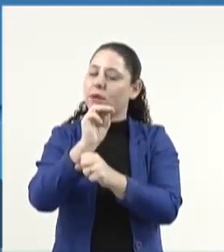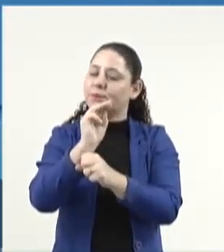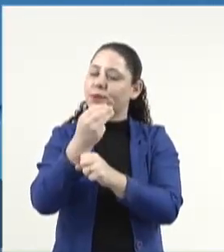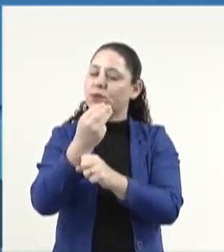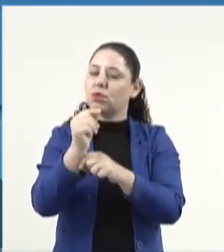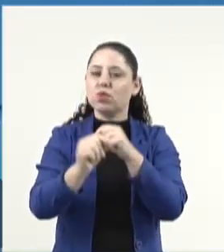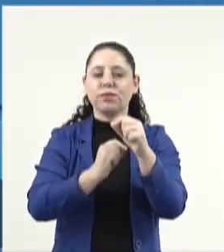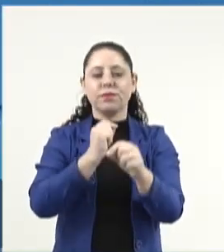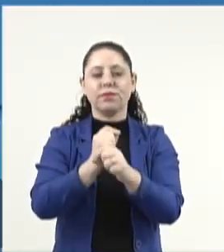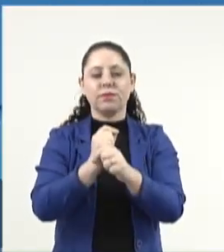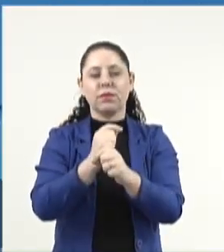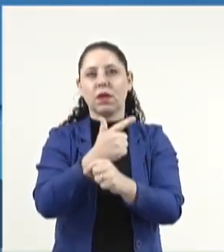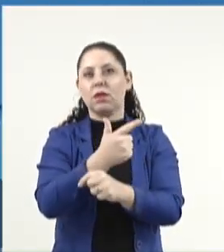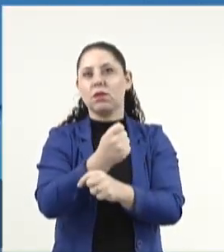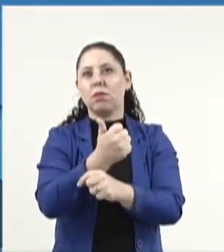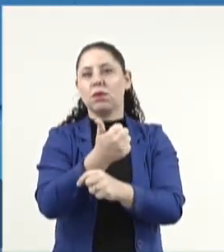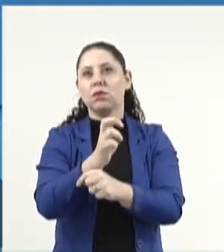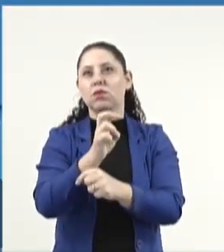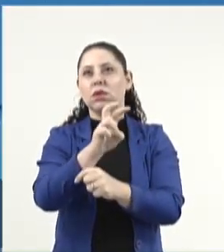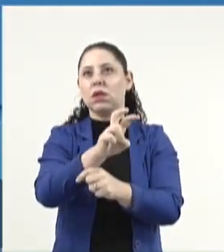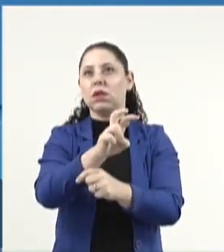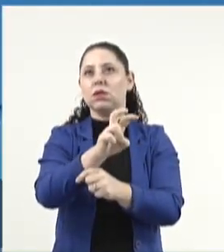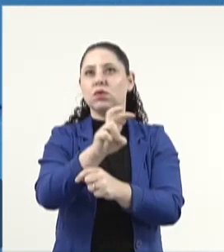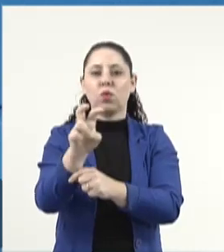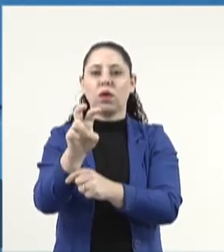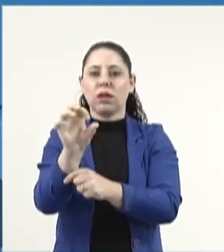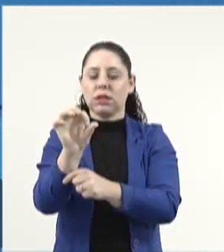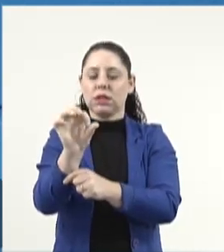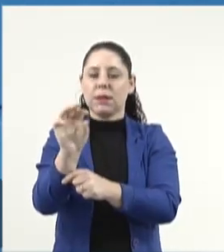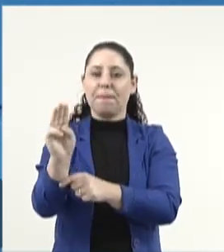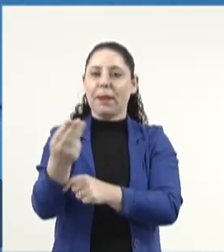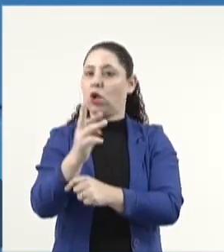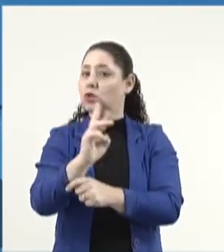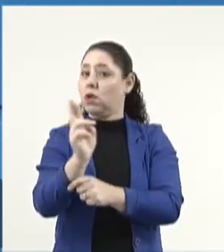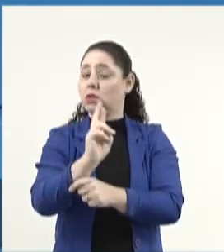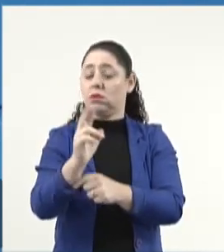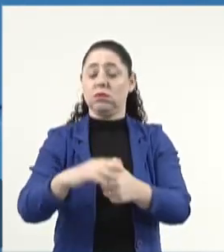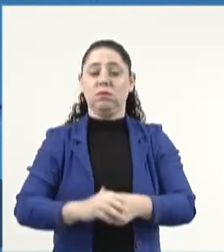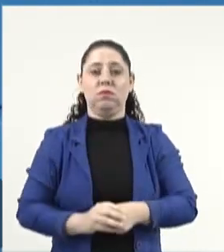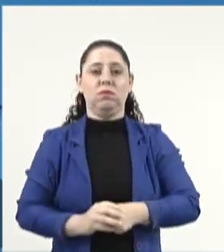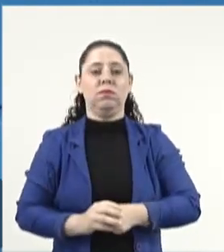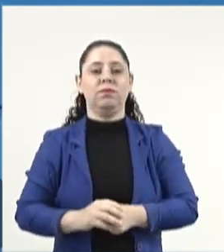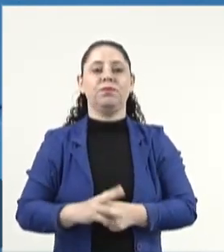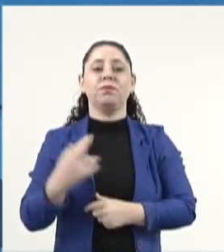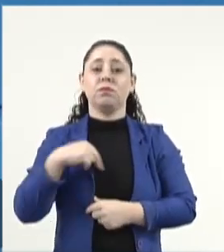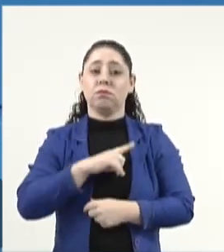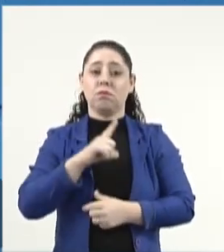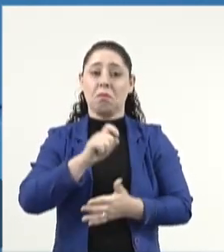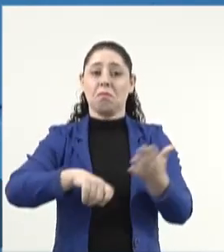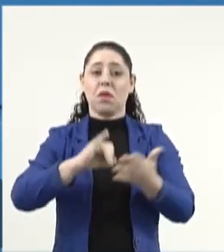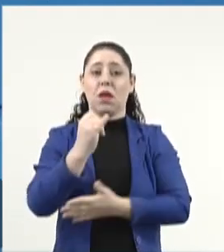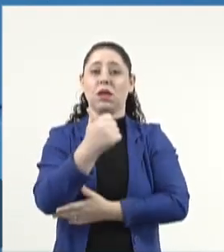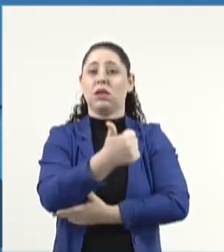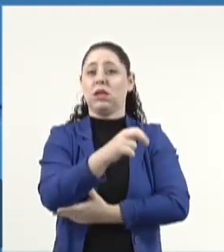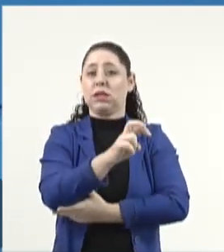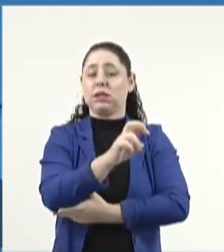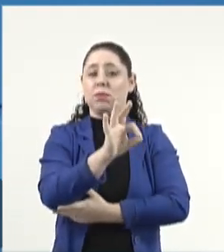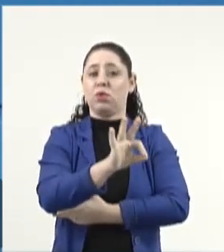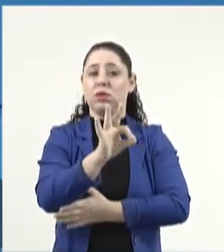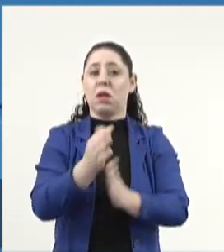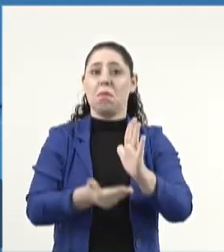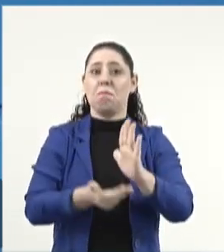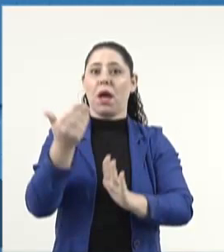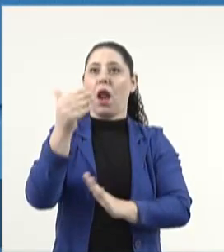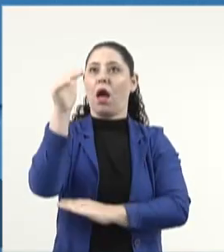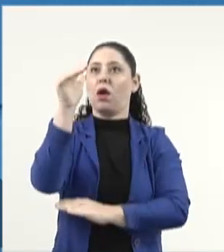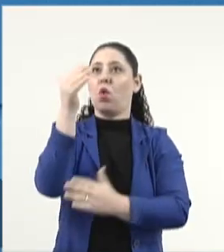em 2022, foram 556 milhões de reais. Nós temos aqui uma tarifa 15% maior que a